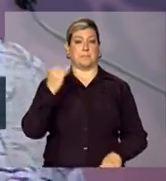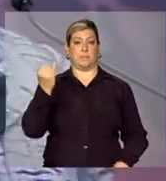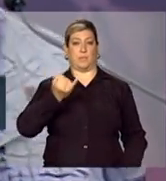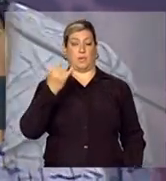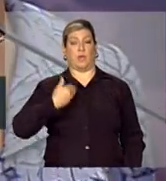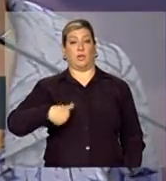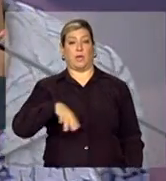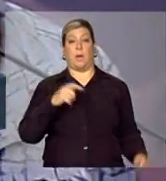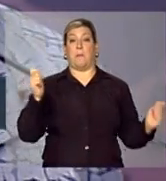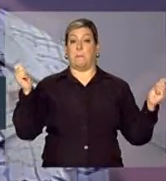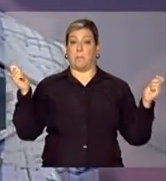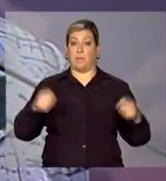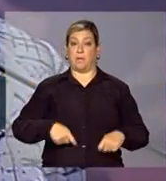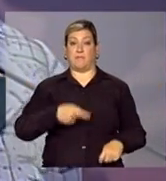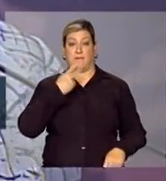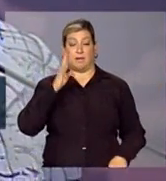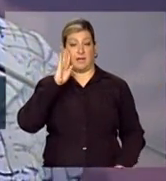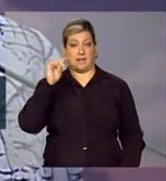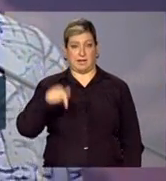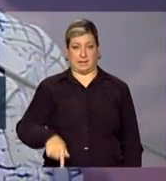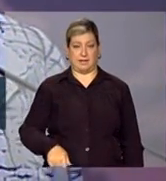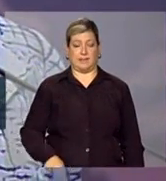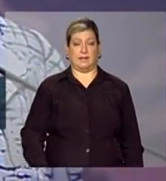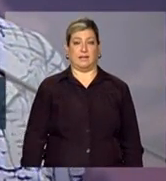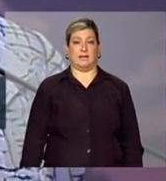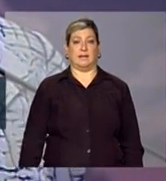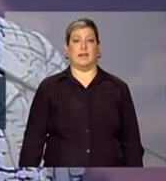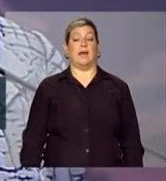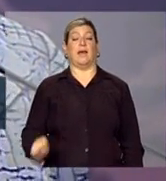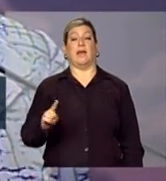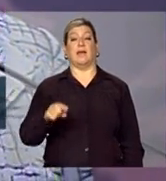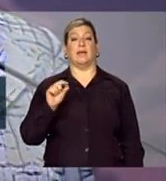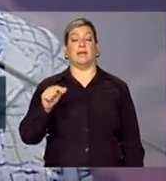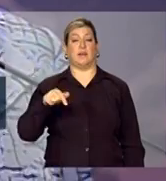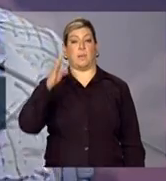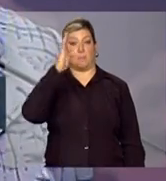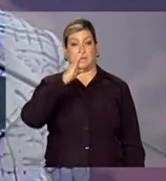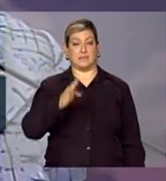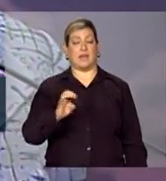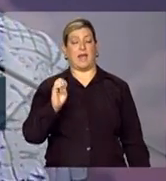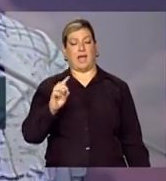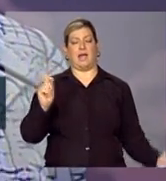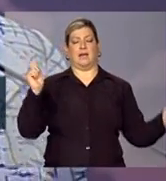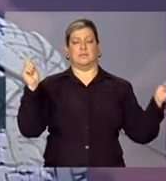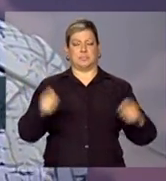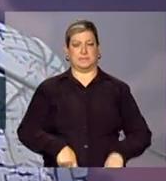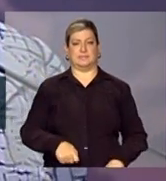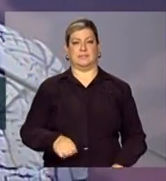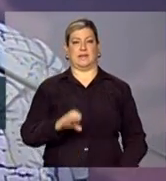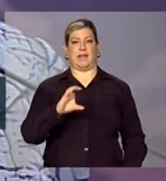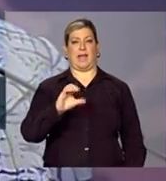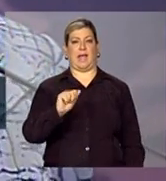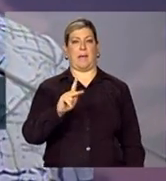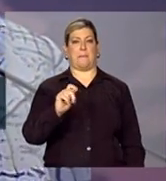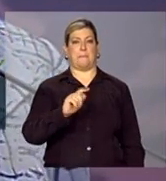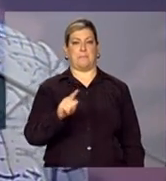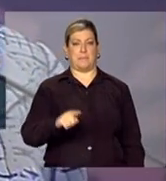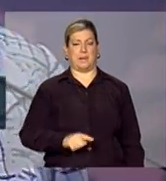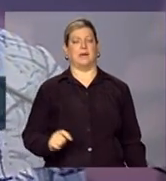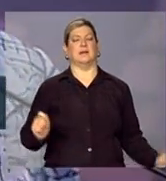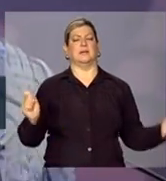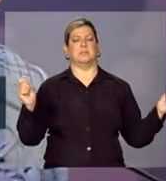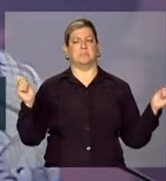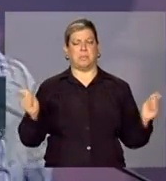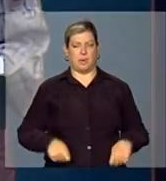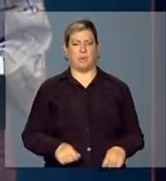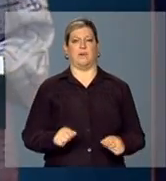nós podemos destacar aqui é que o Brasil é capaz, que o Brasil pode